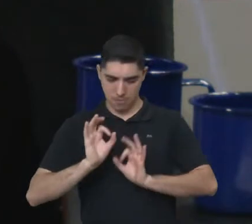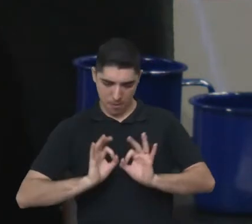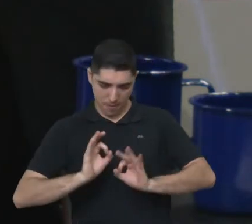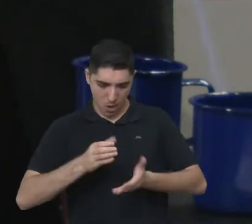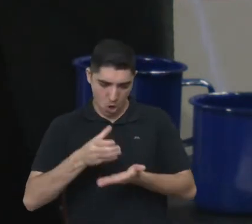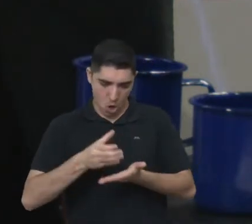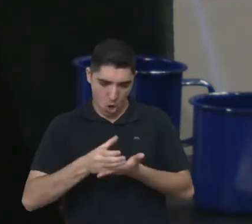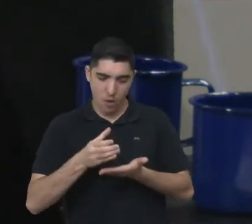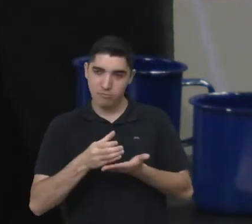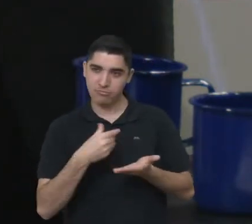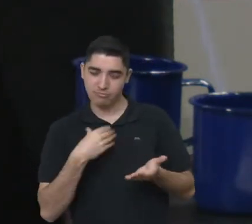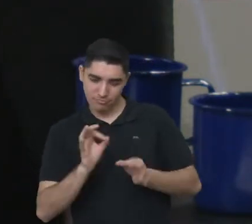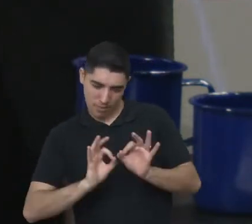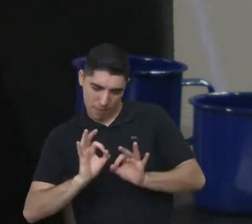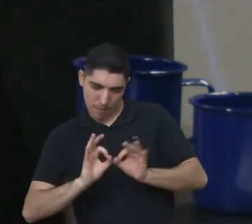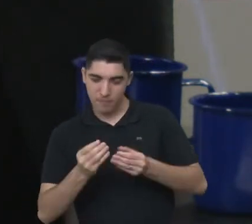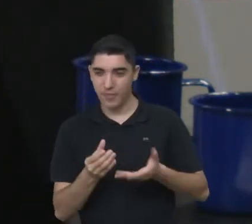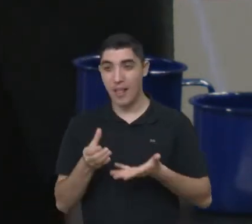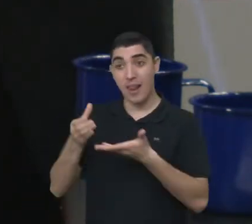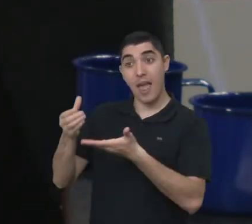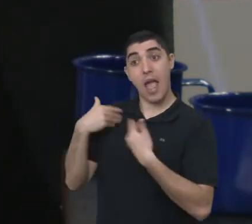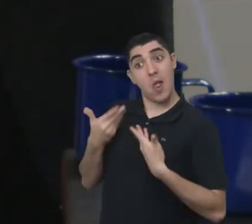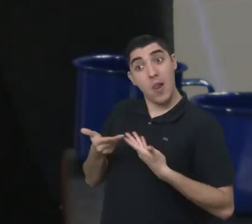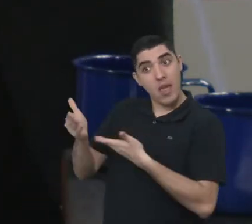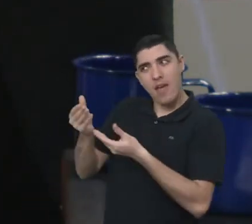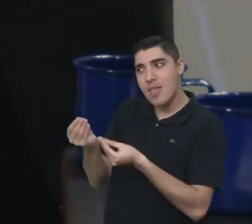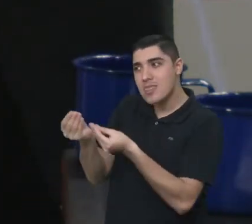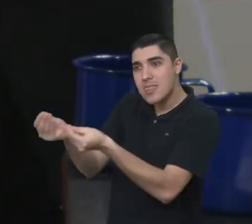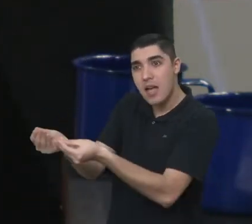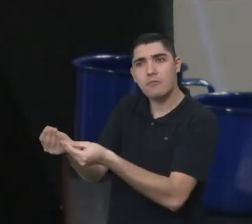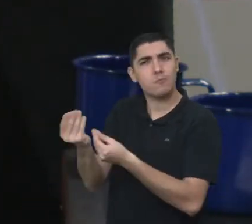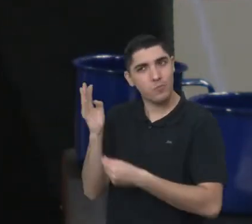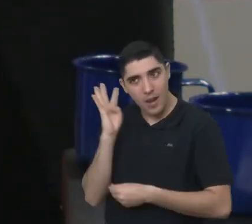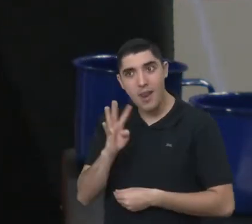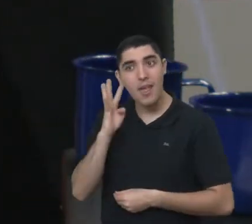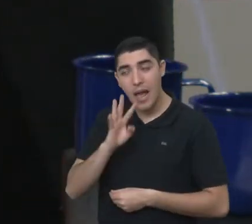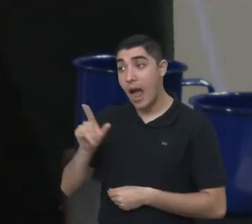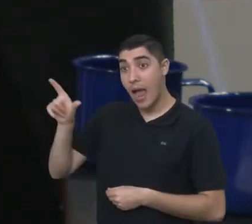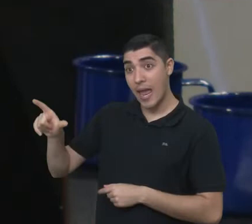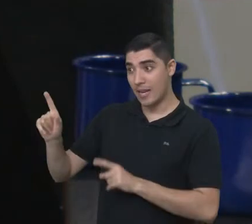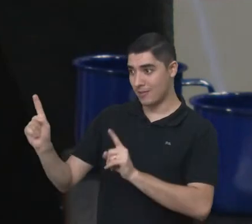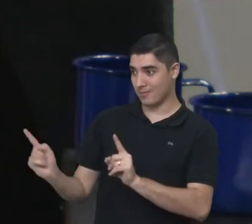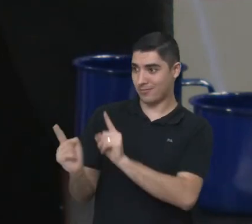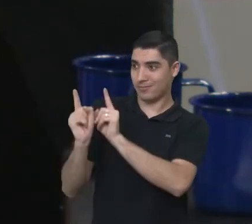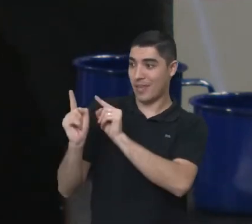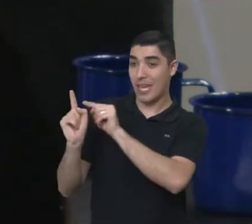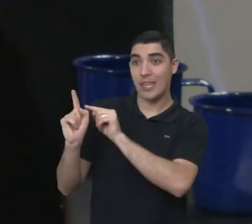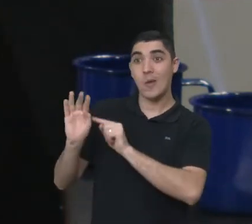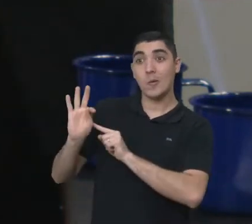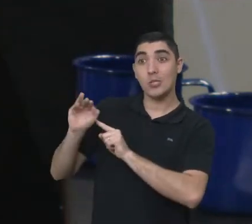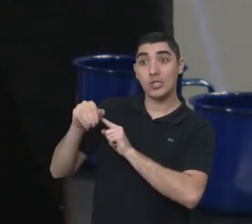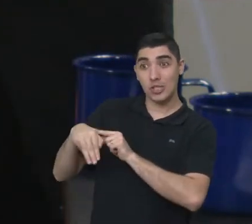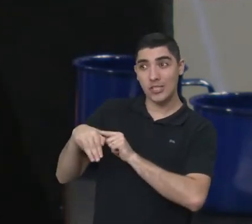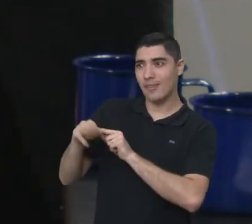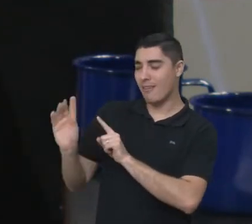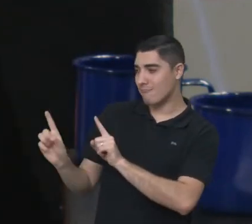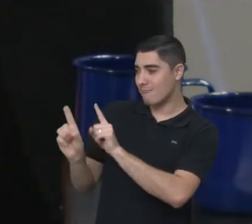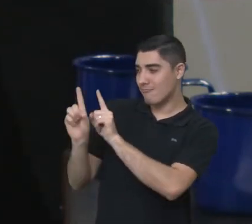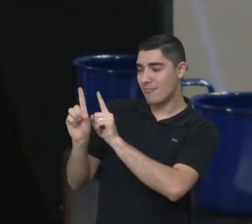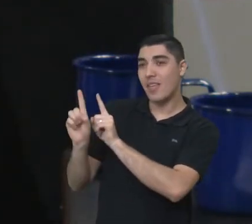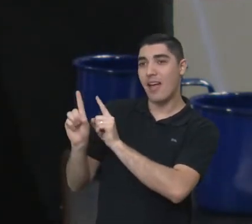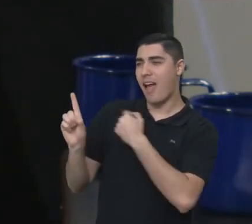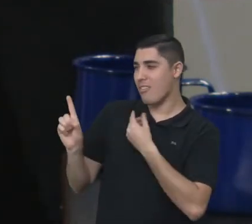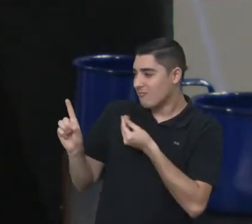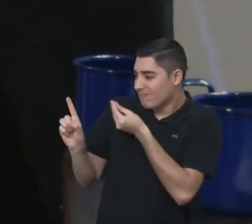produzir a caneca a tempo e eu levei e entreguei para ele. E foi muito legal, foi muito louco ver ele na minha frente, assim, o Tim Burton. E a exposição